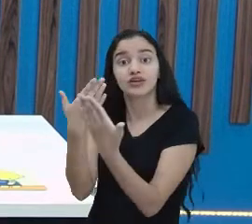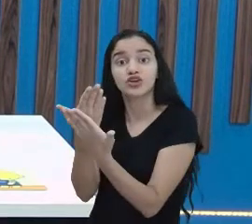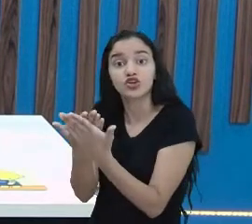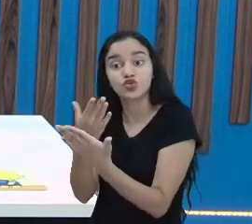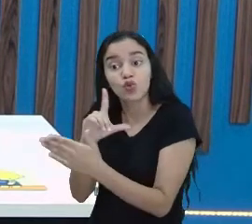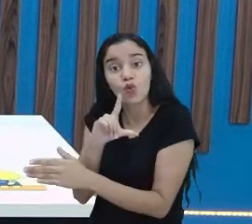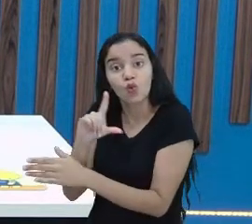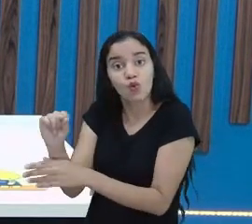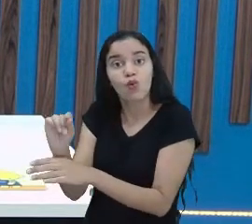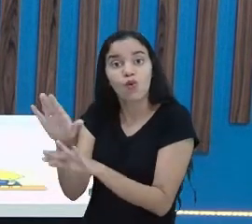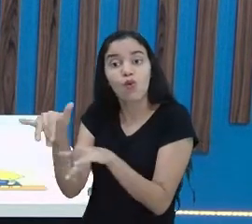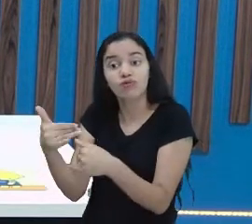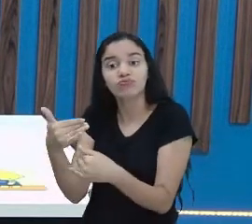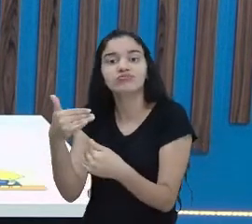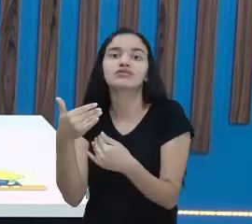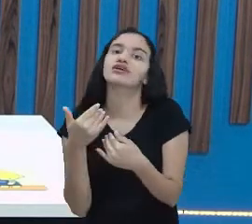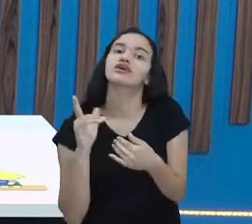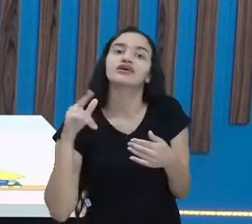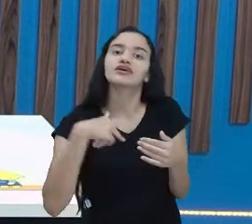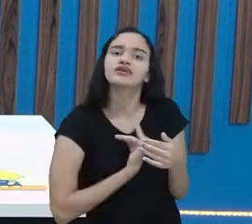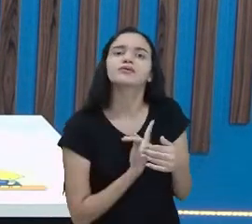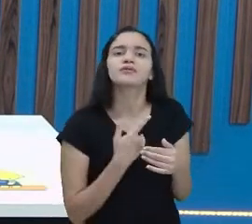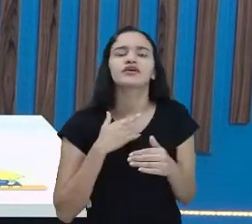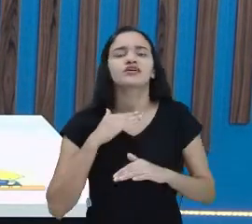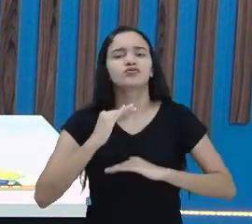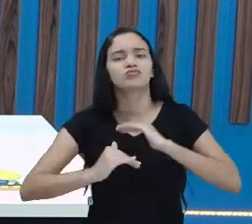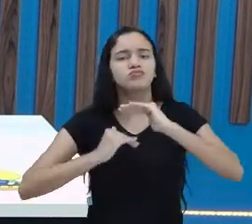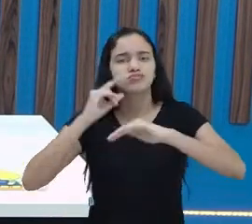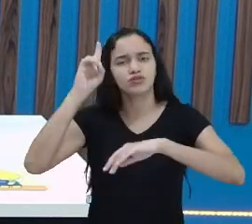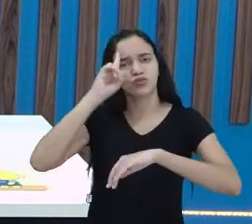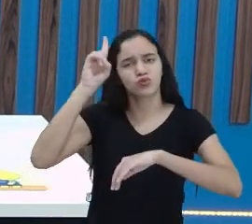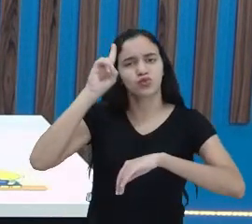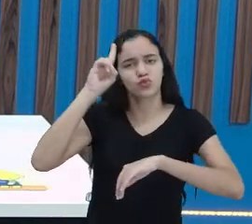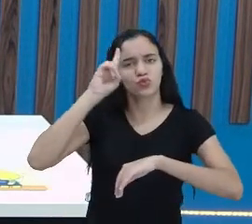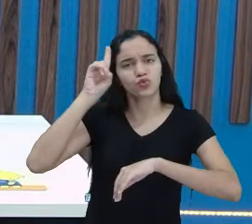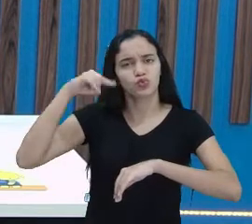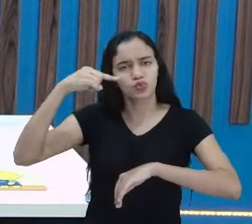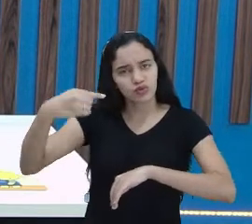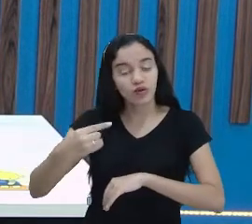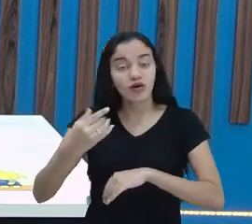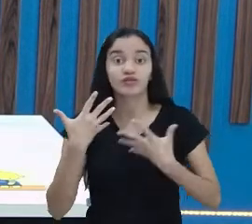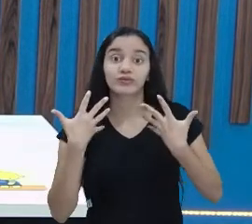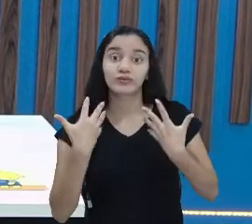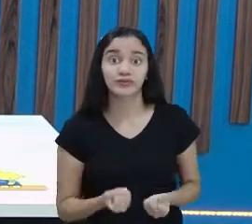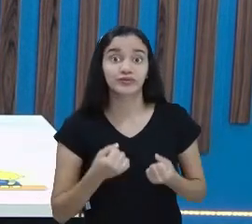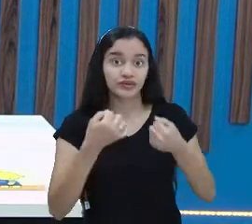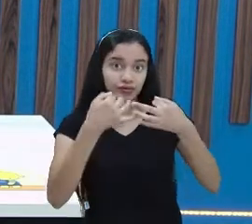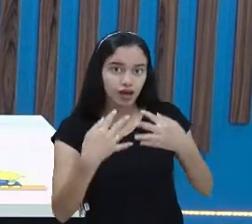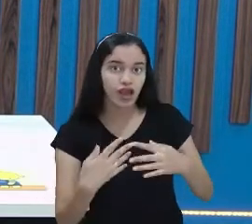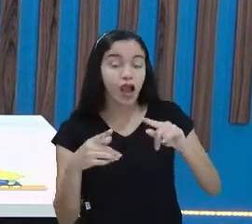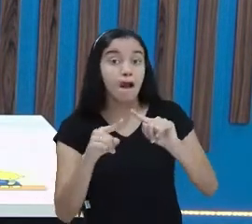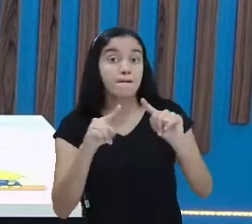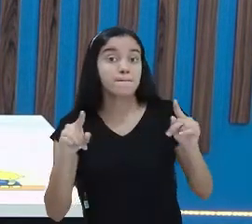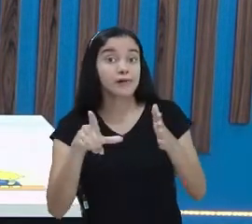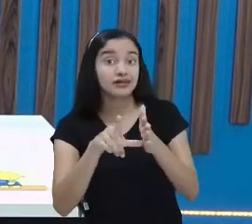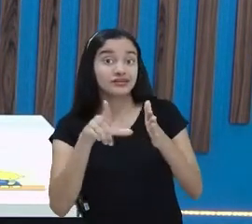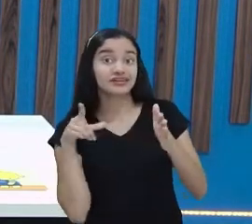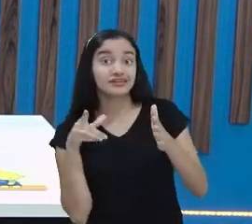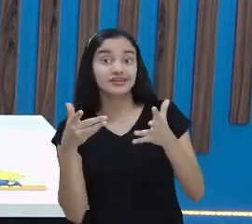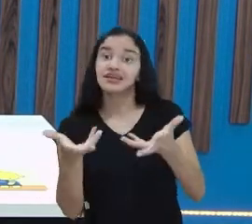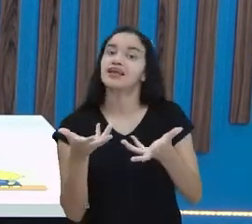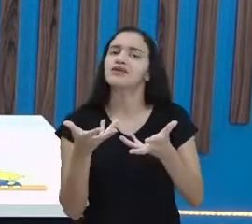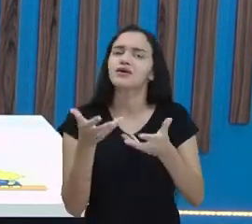certo? Na hora de construir a nossa rotina diária. A gente vai falar um pouquinho sobre isso. Mas antes disso, eu